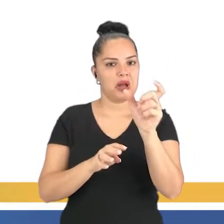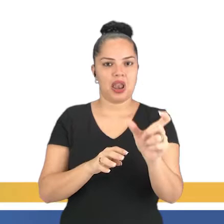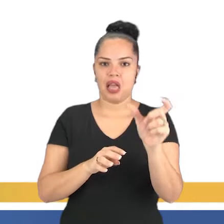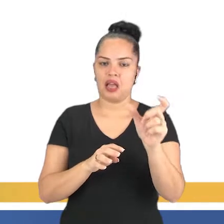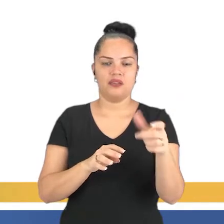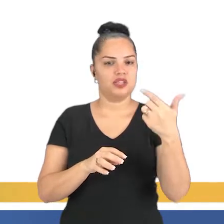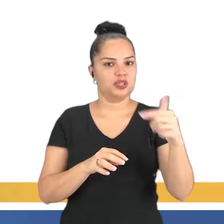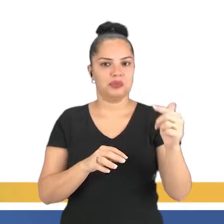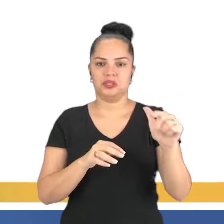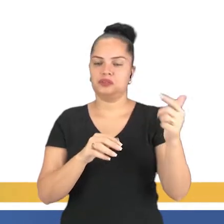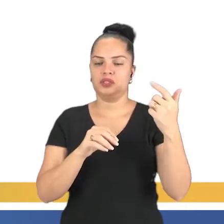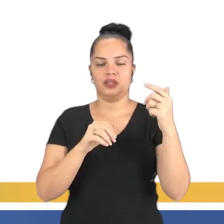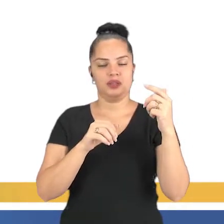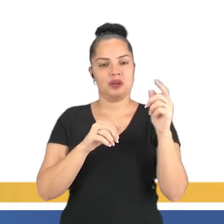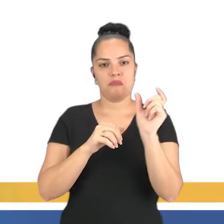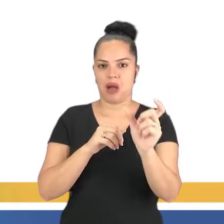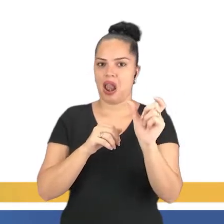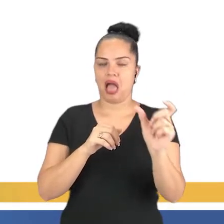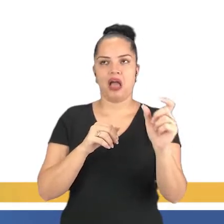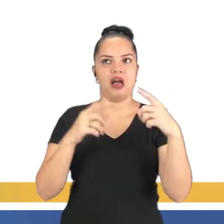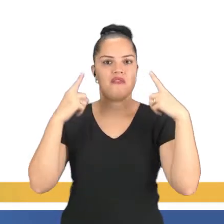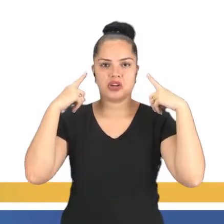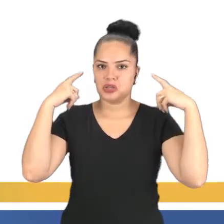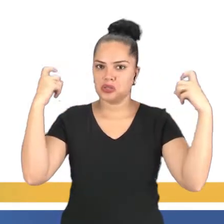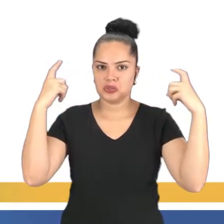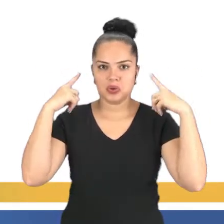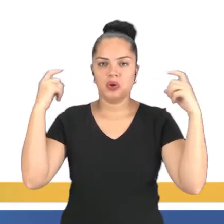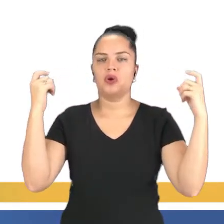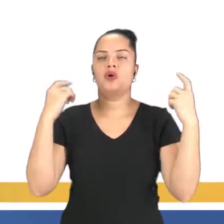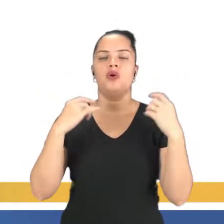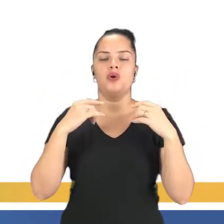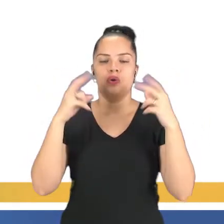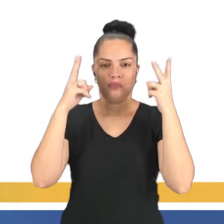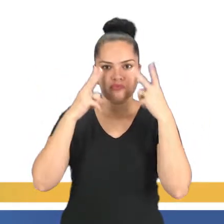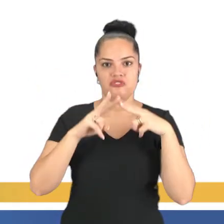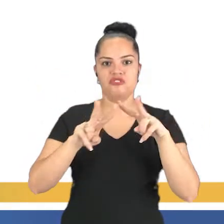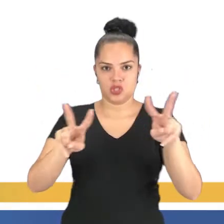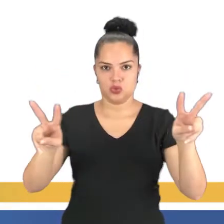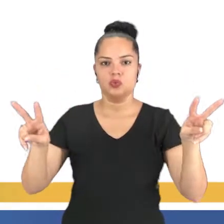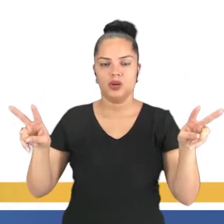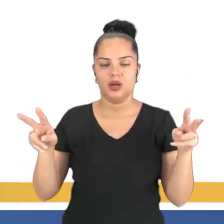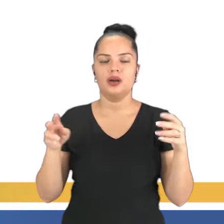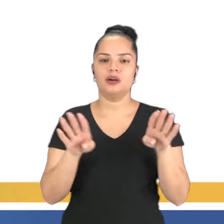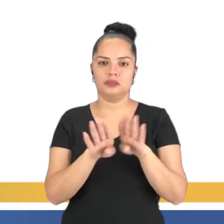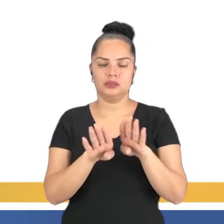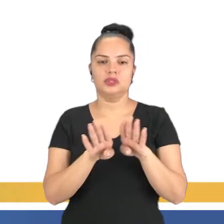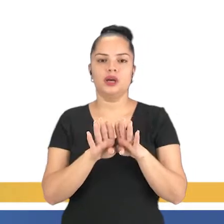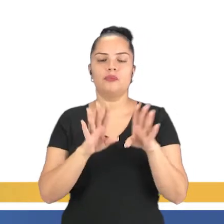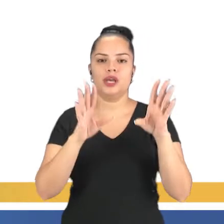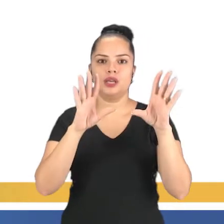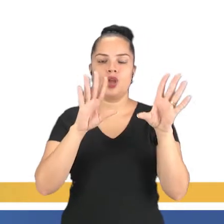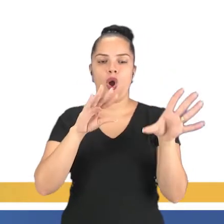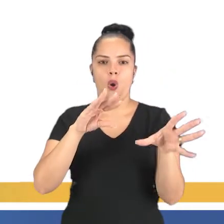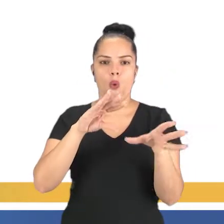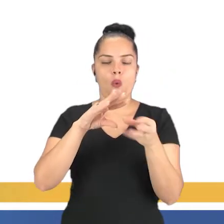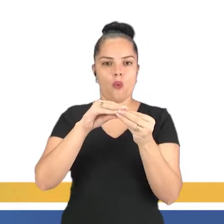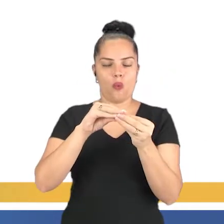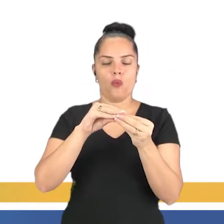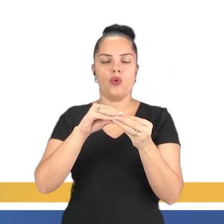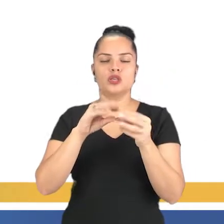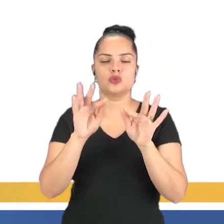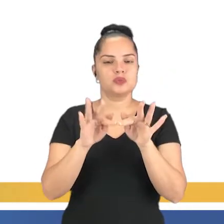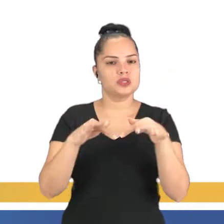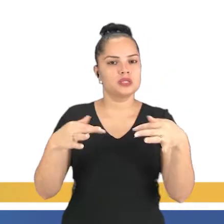imagens, ilustrações, sons e demais elementos visuais gráficos, funcionando como um resumo didático e simples